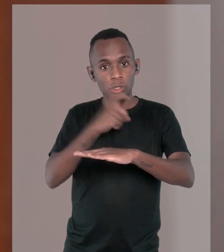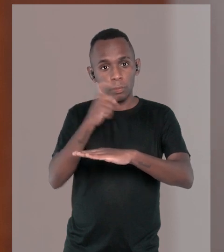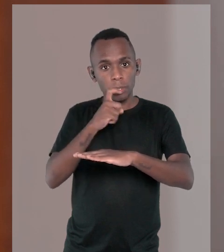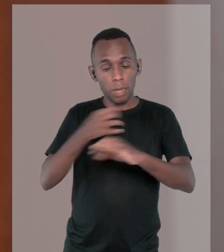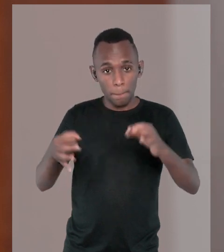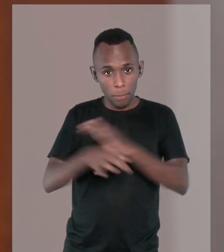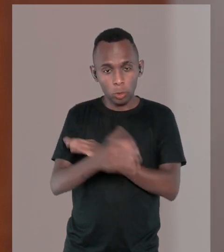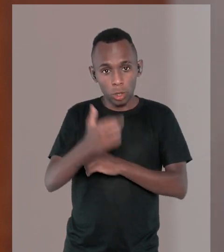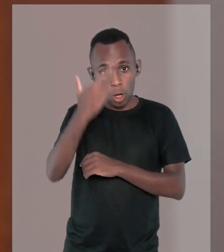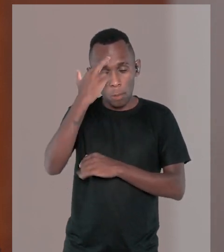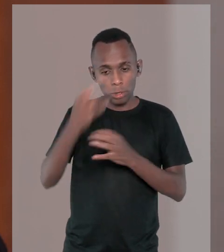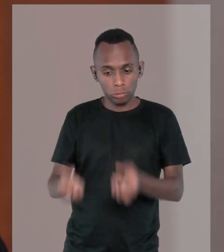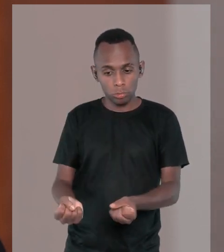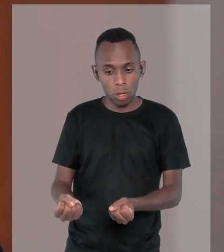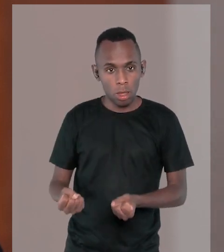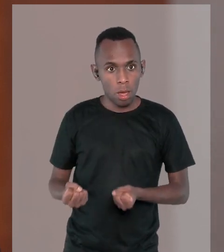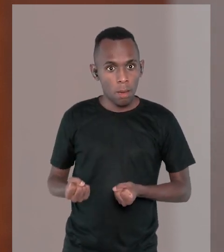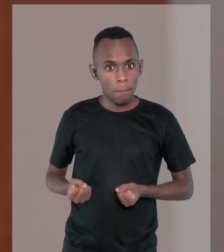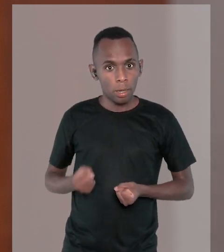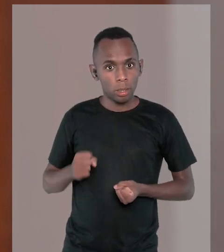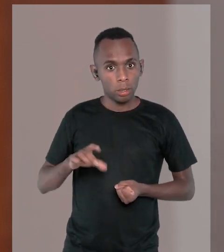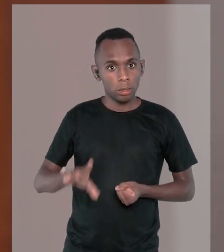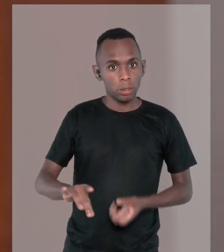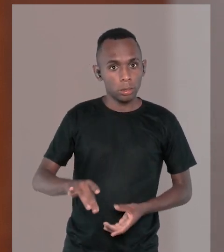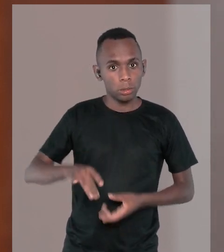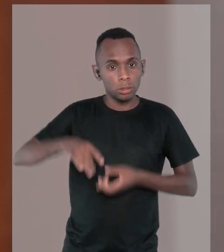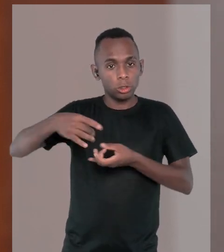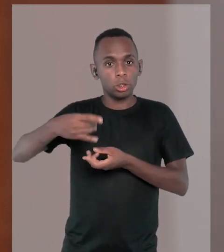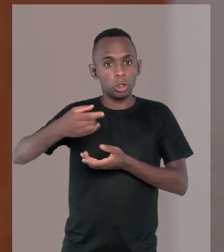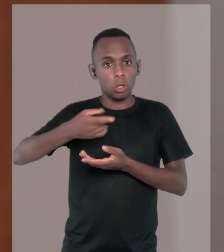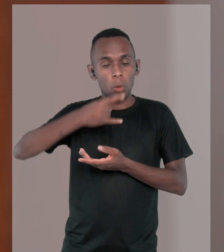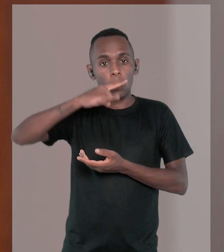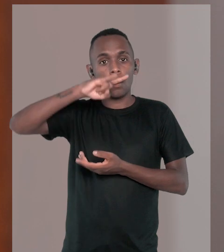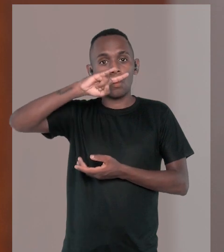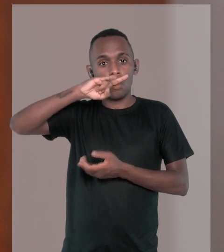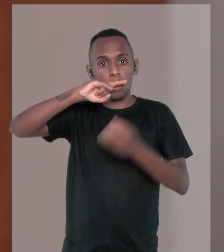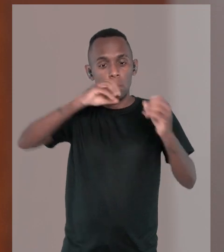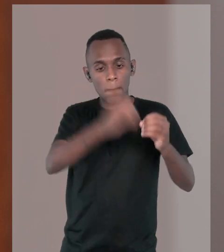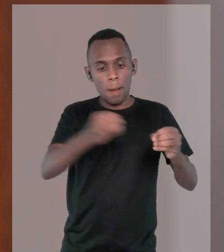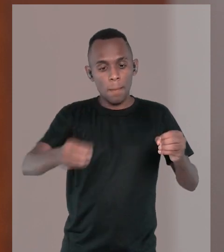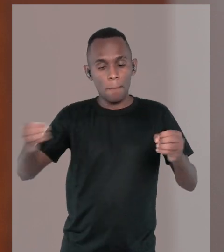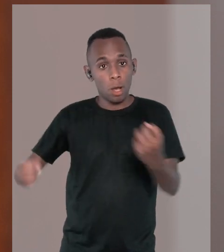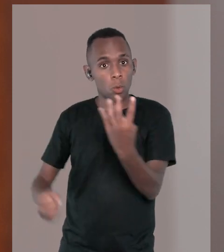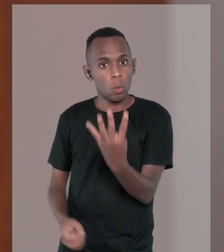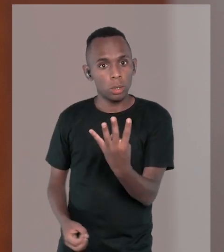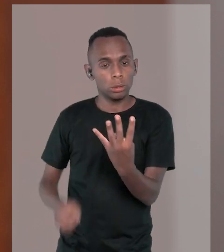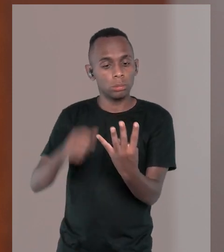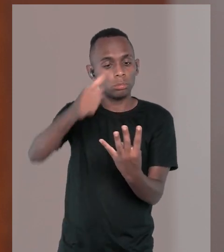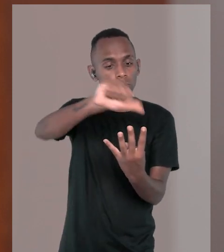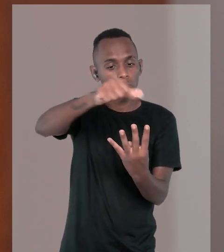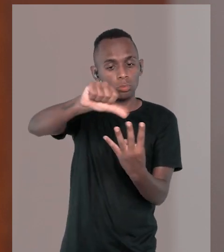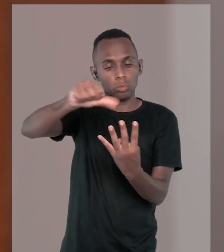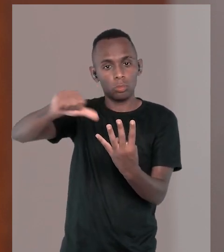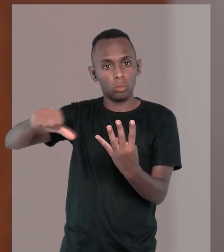de almoçar, eles abrem o fundo falso, tiram uma garrafa de cachaça com 4 copinhos. E cada